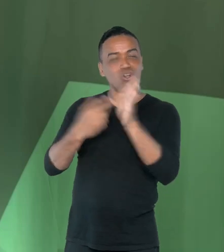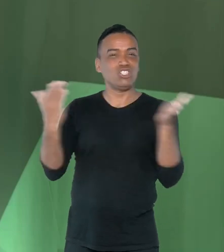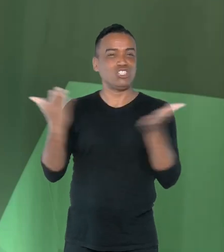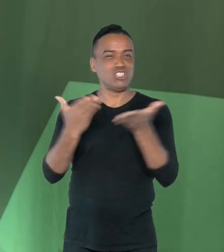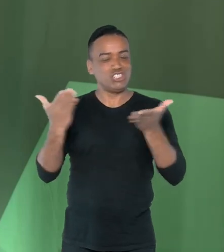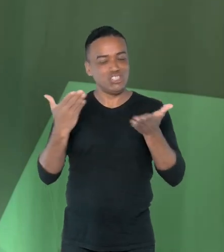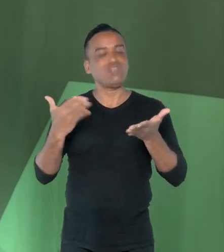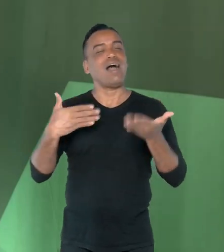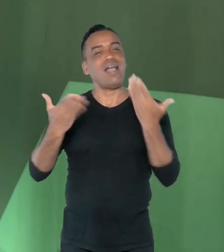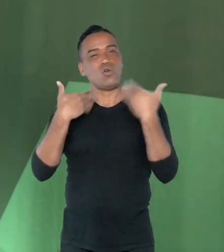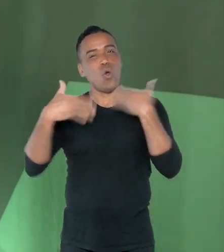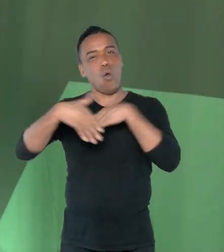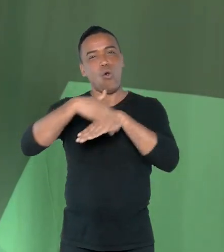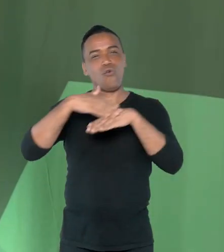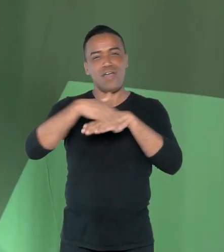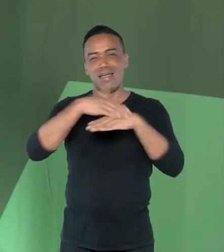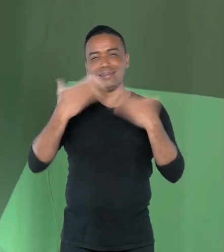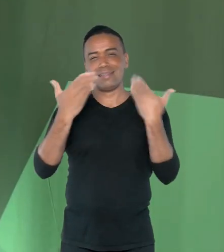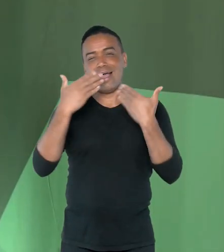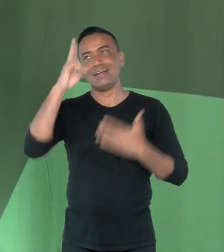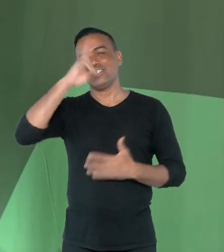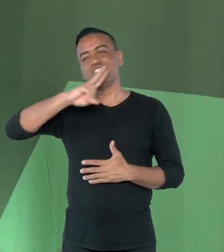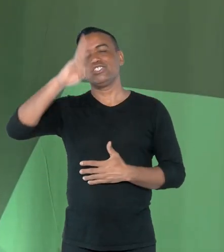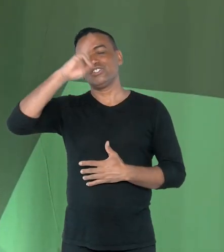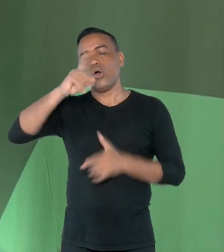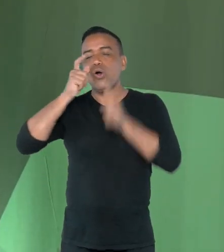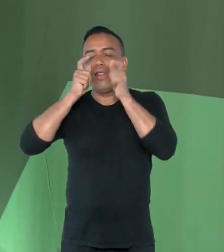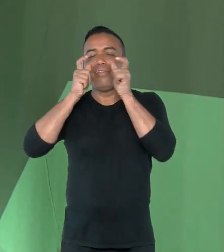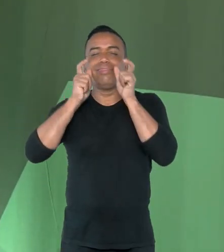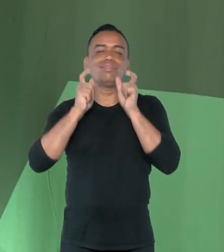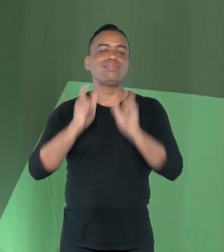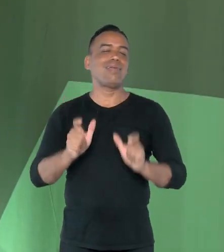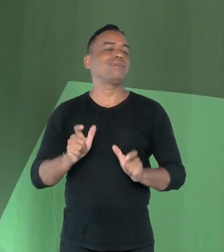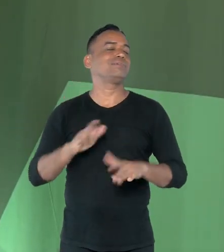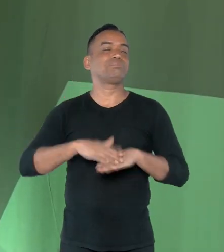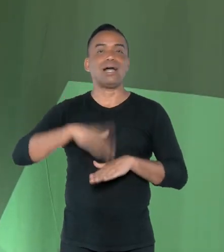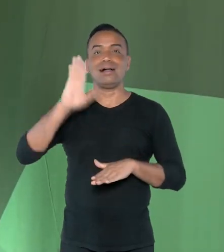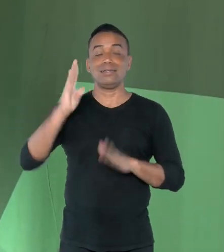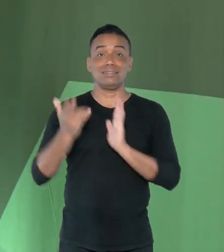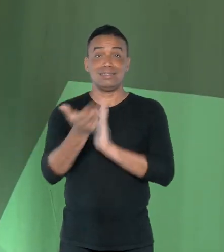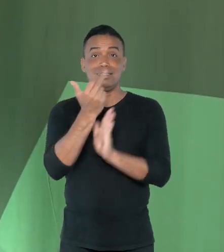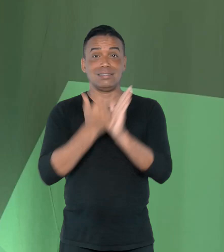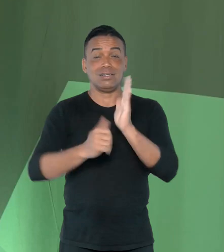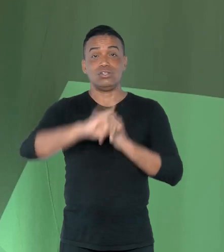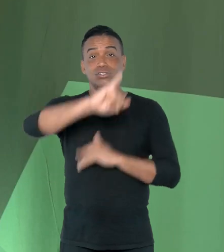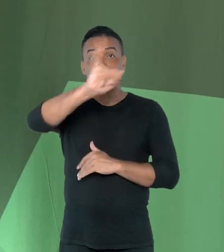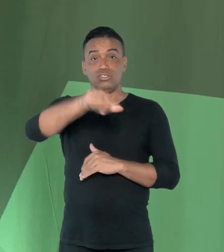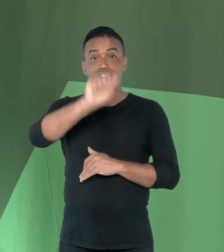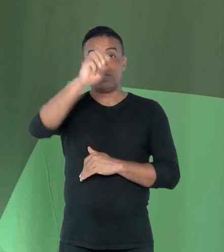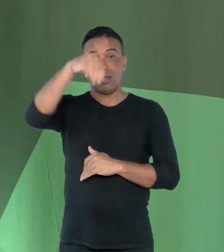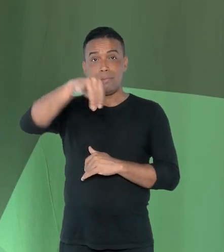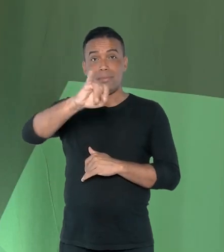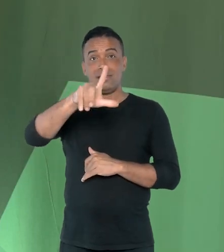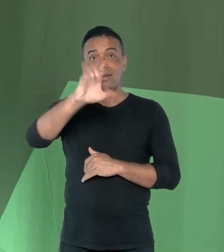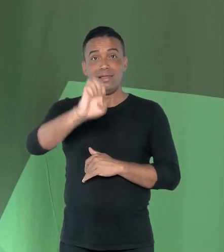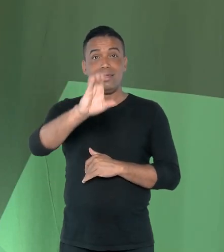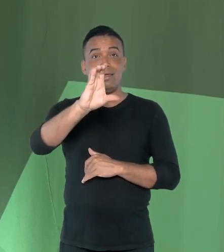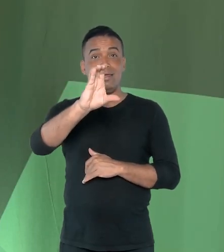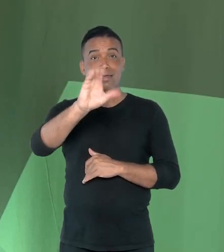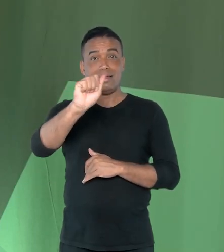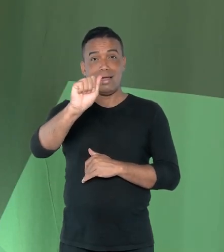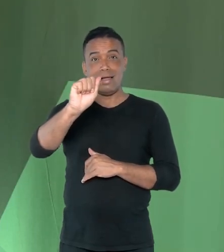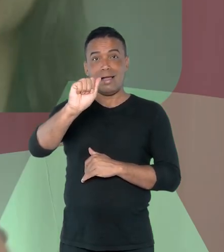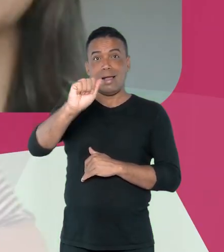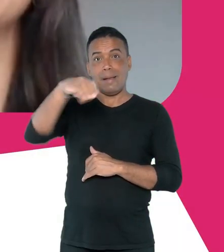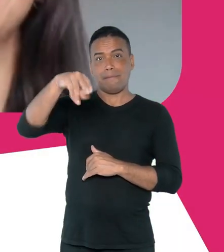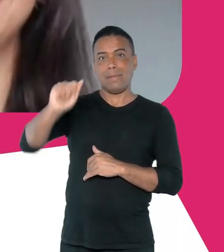que é bem bonito e traz uma história bem interessante, ilustrado pela Jamile Gama, não é isso?